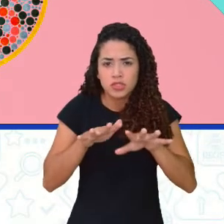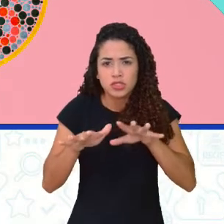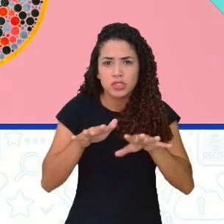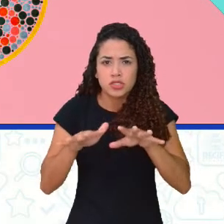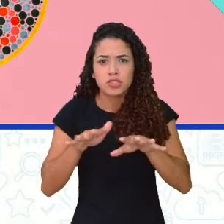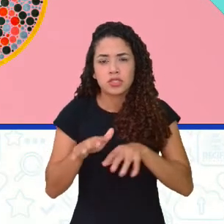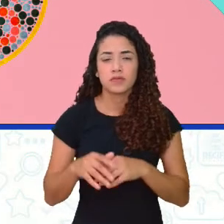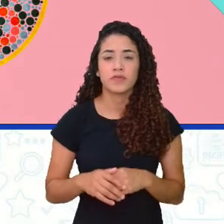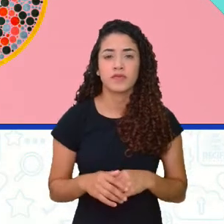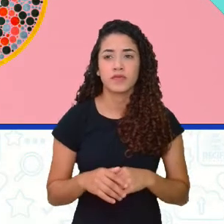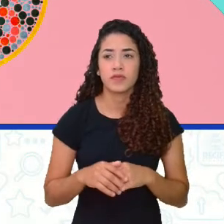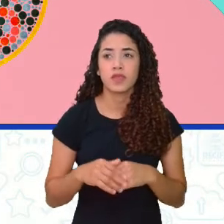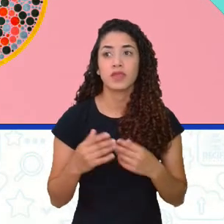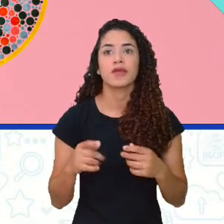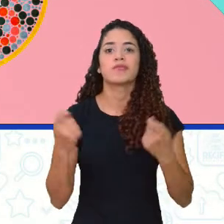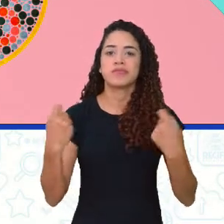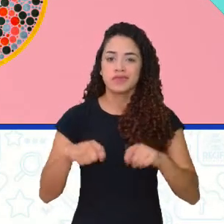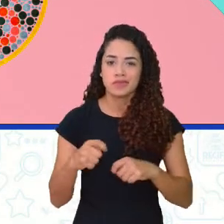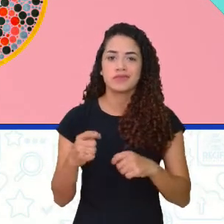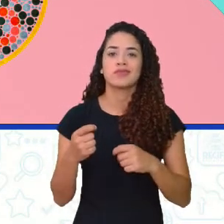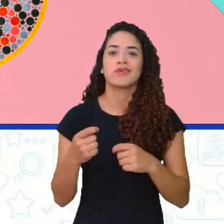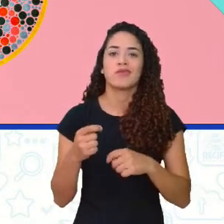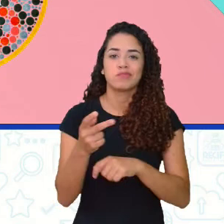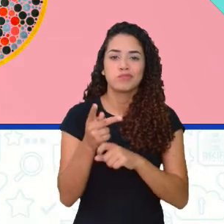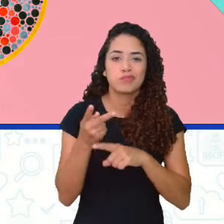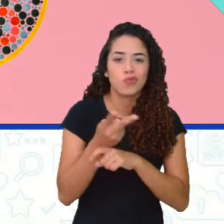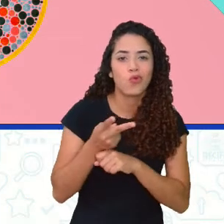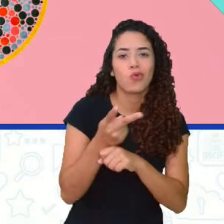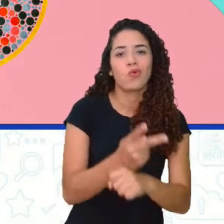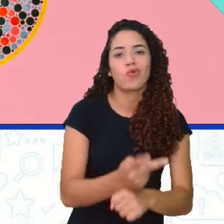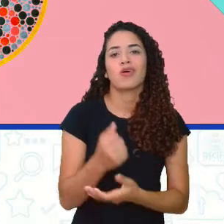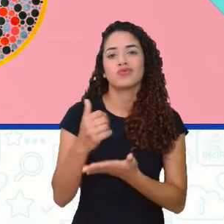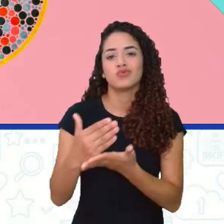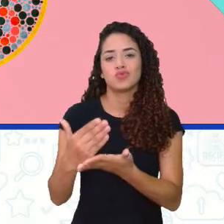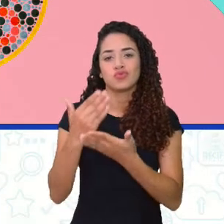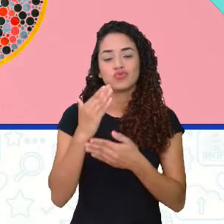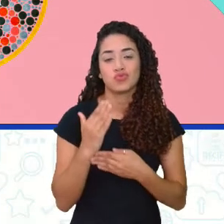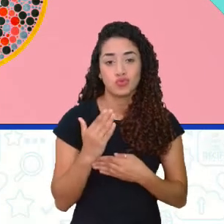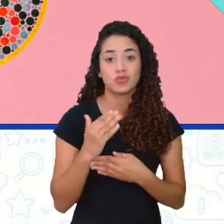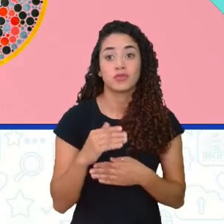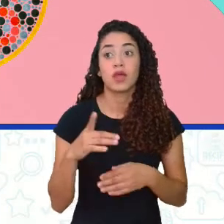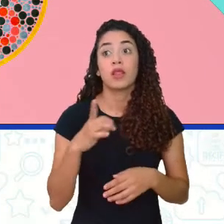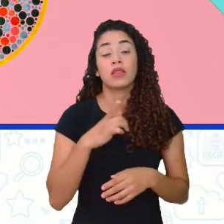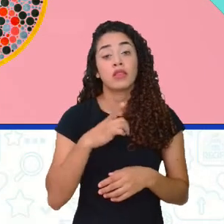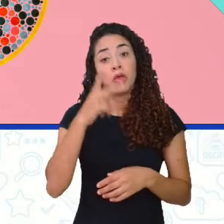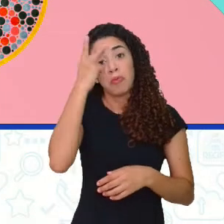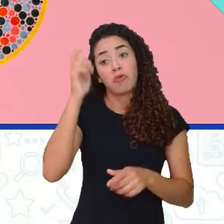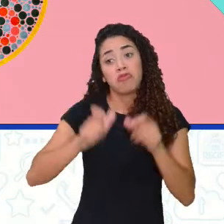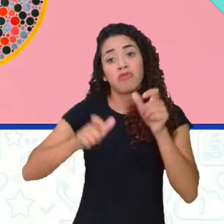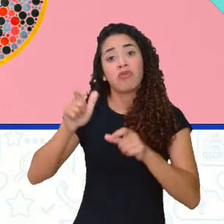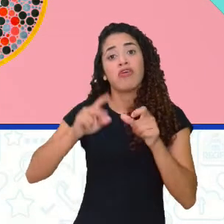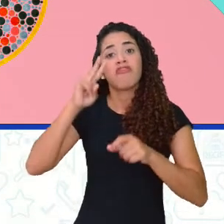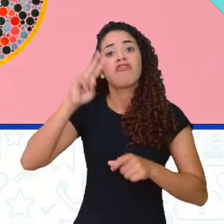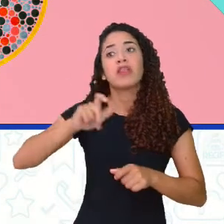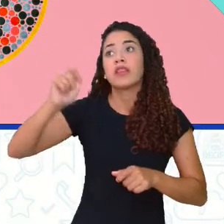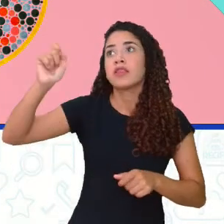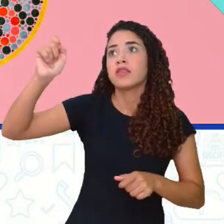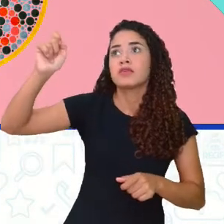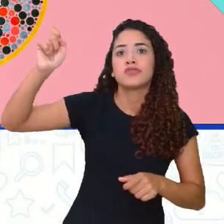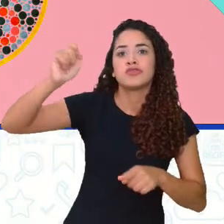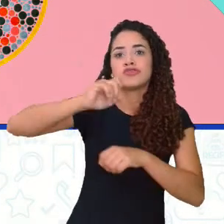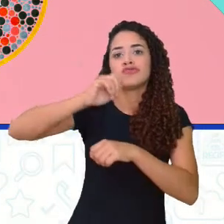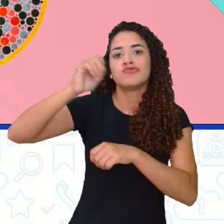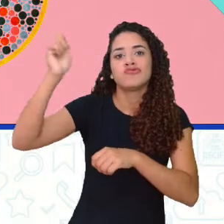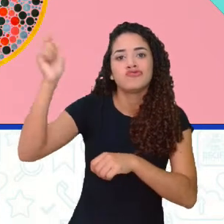é preciso buscar ajuda. Existem pessoas que enxergam muito bem durante o dia e dificuldade durante a noite, principalmente as pessoas com a idade